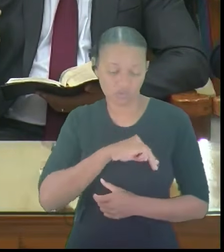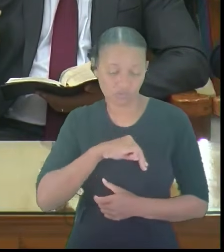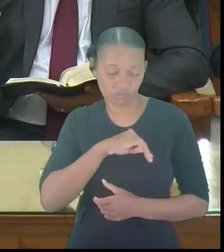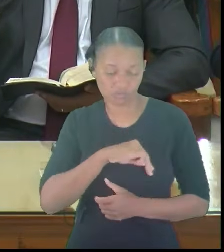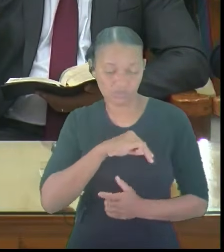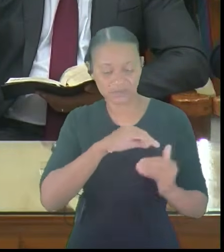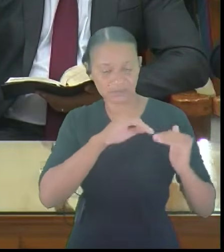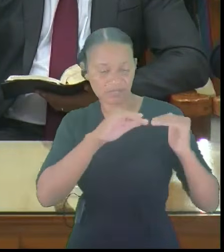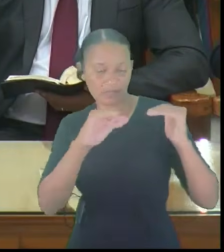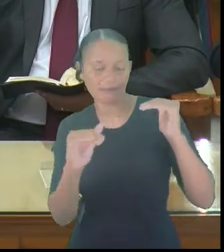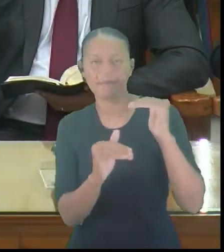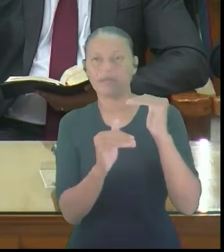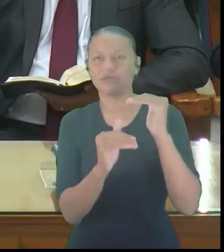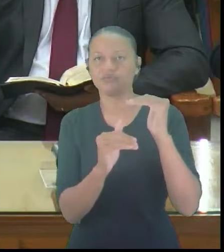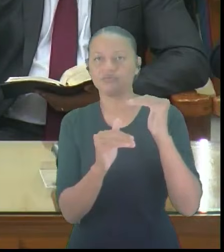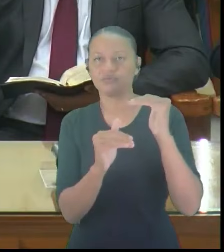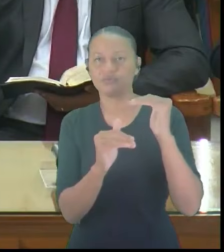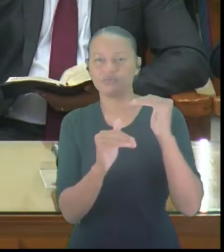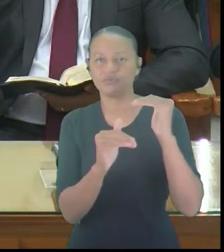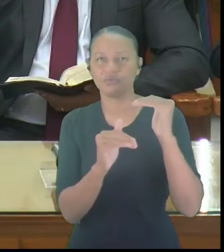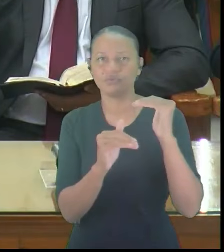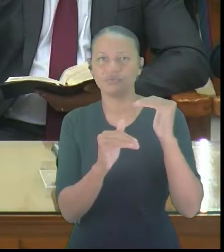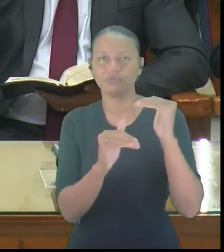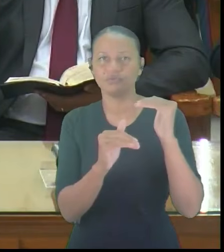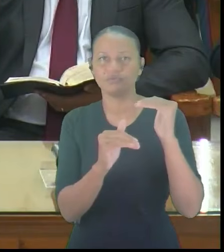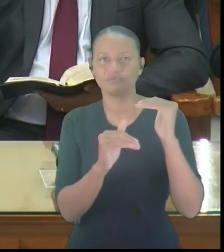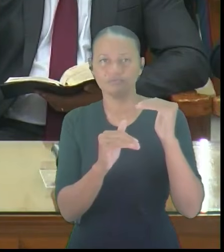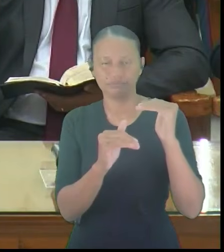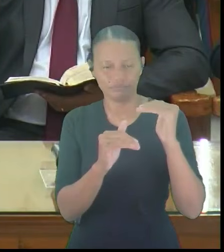abaixo da outra.